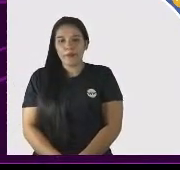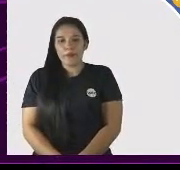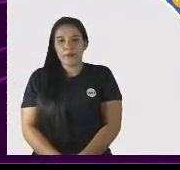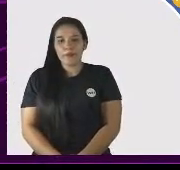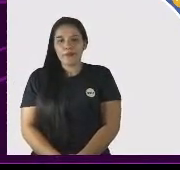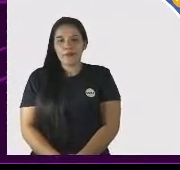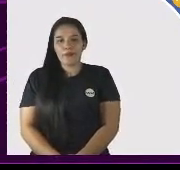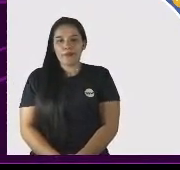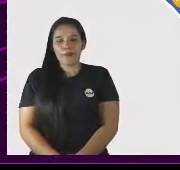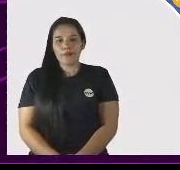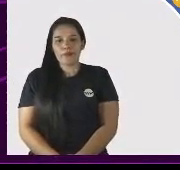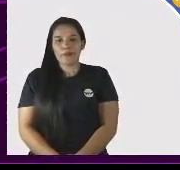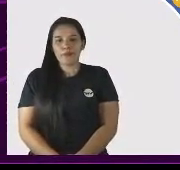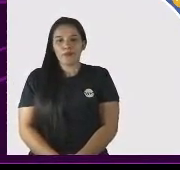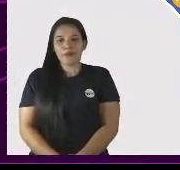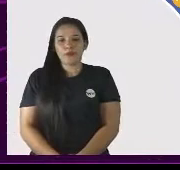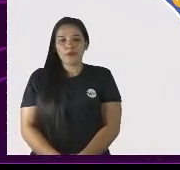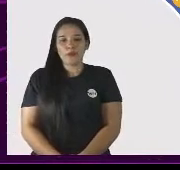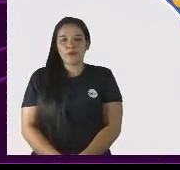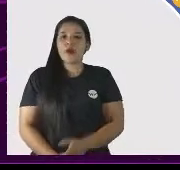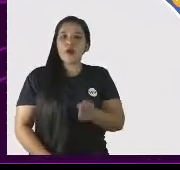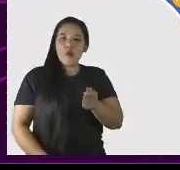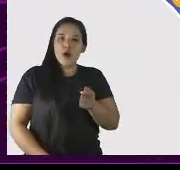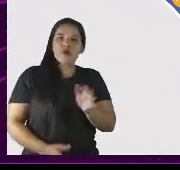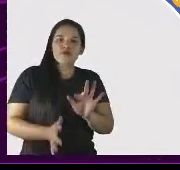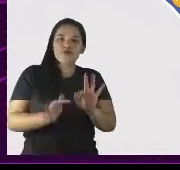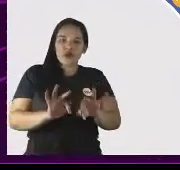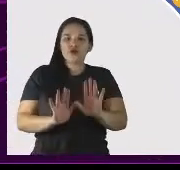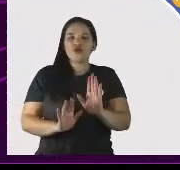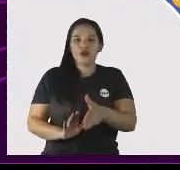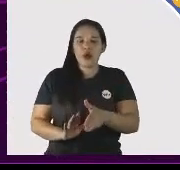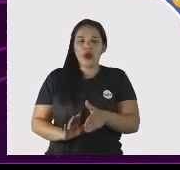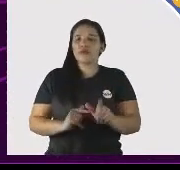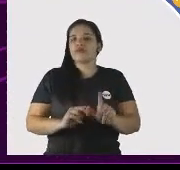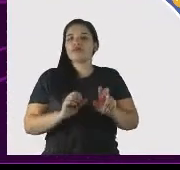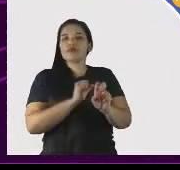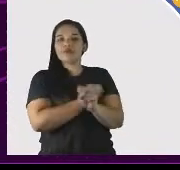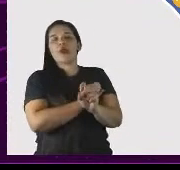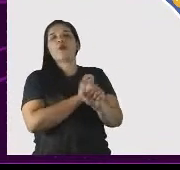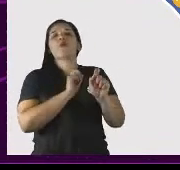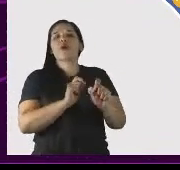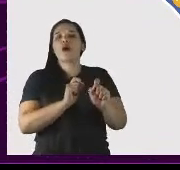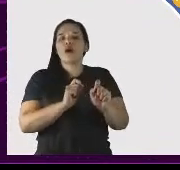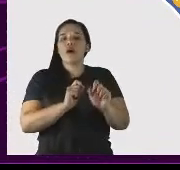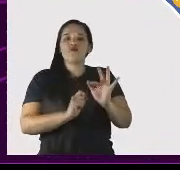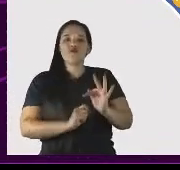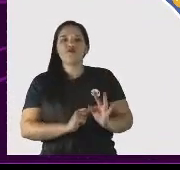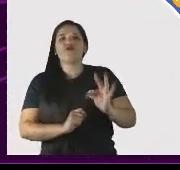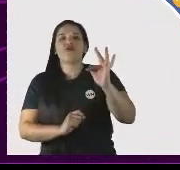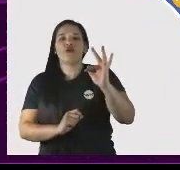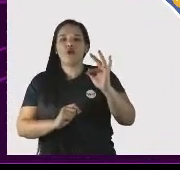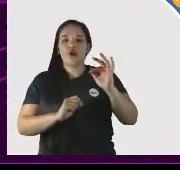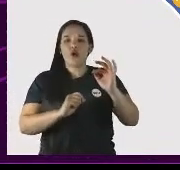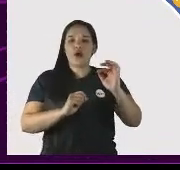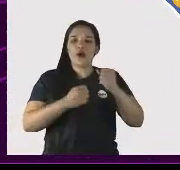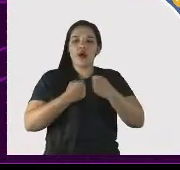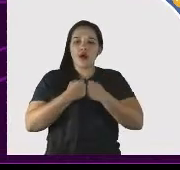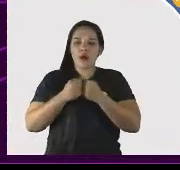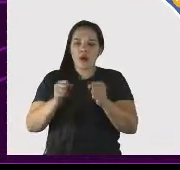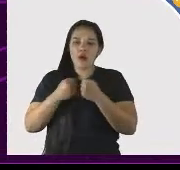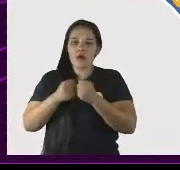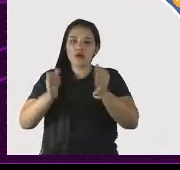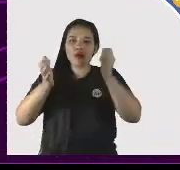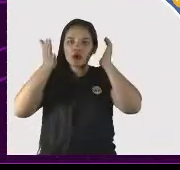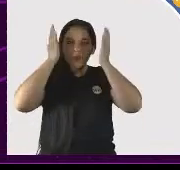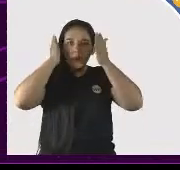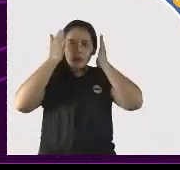e entrando na parte final do nosso debate a respeito do que esperar a expectativas para o mercado de caminhões e ônibus como é o nosso